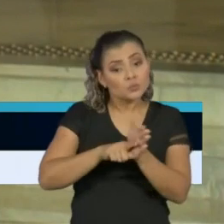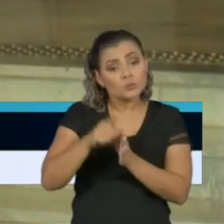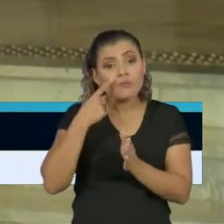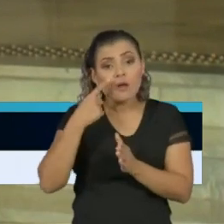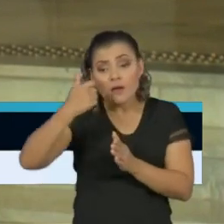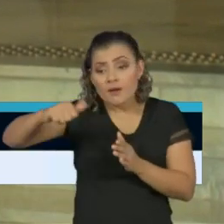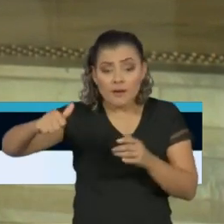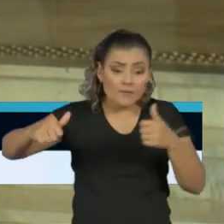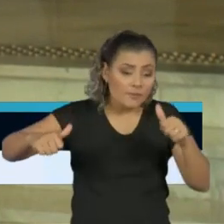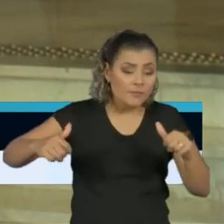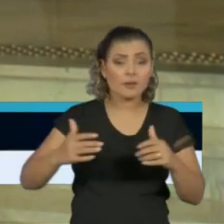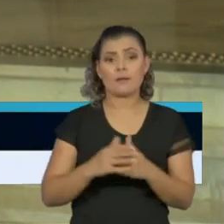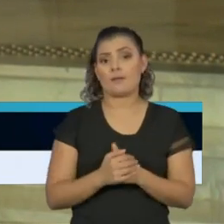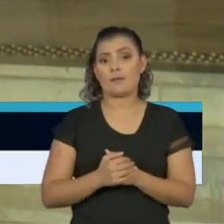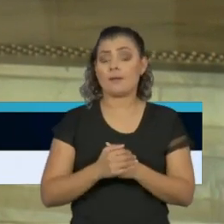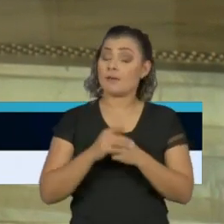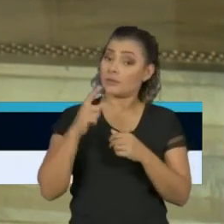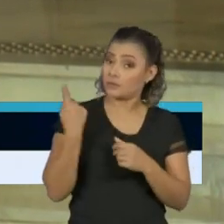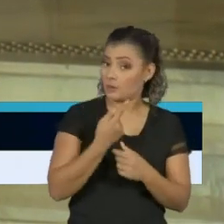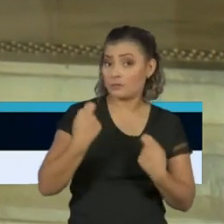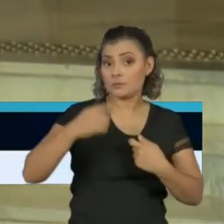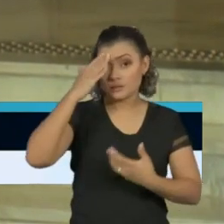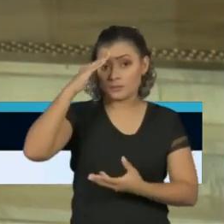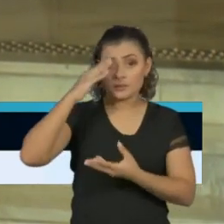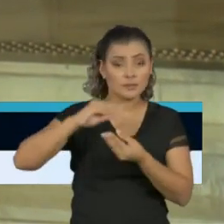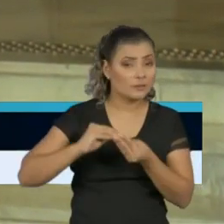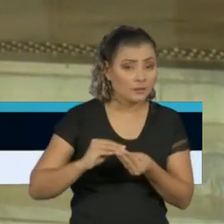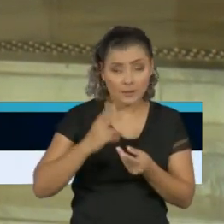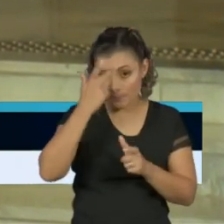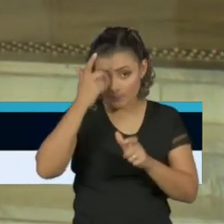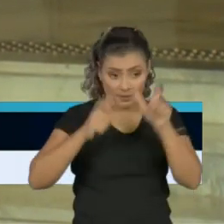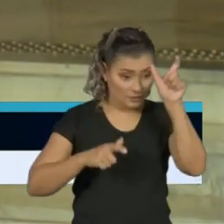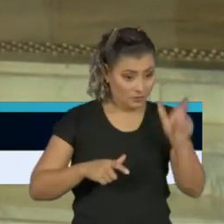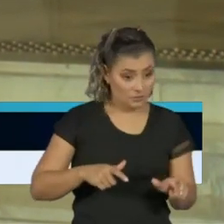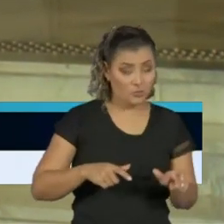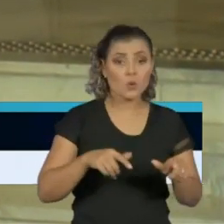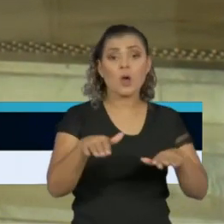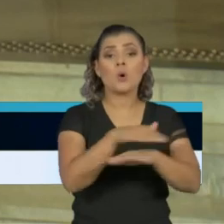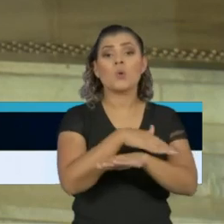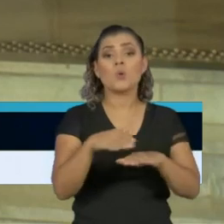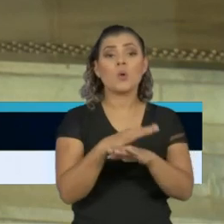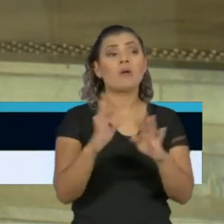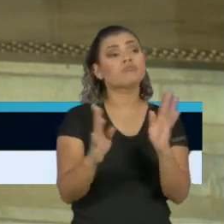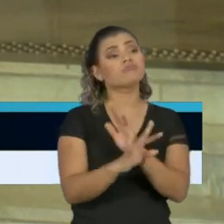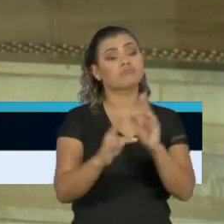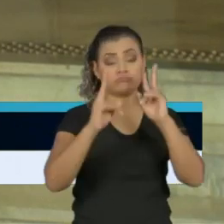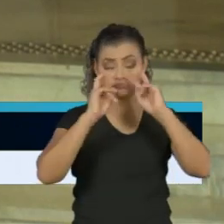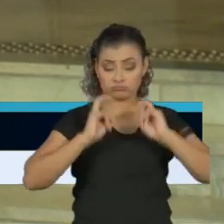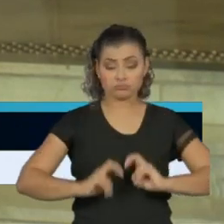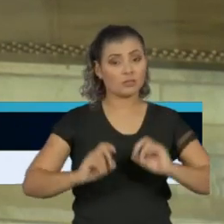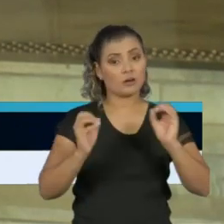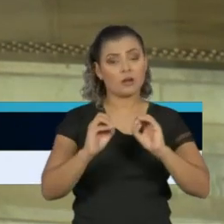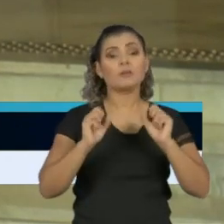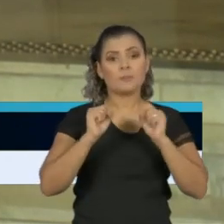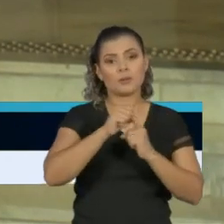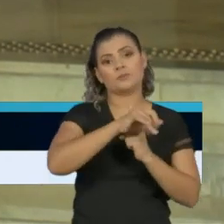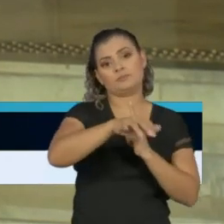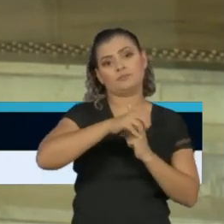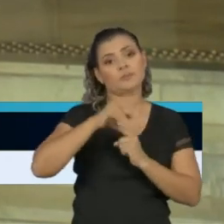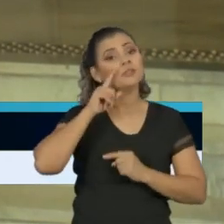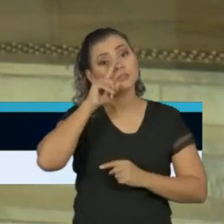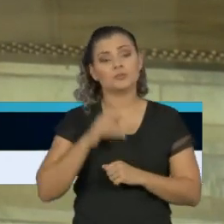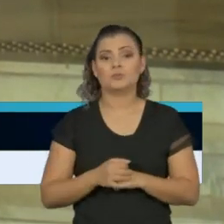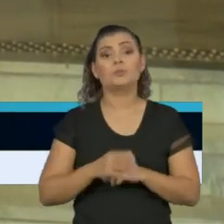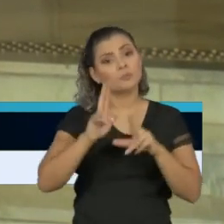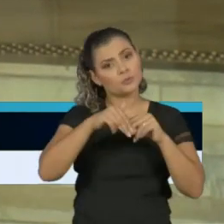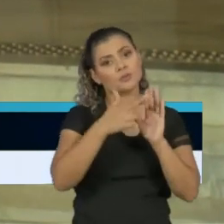nós precisamos entender que às vezes aquele indivíduo que está na rua e não sente nada pode ser um transmissor. Então a regra vale